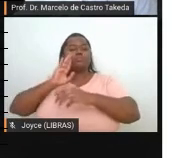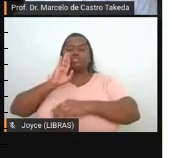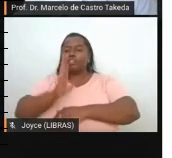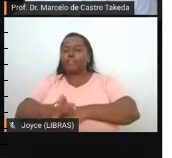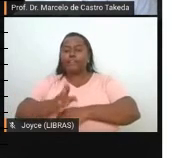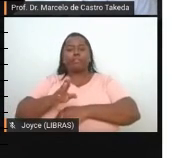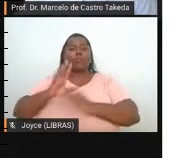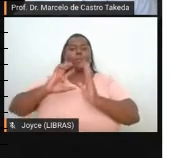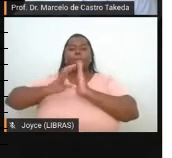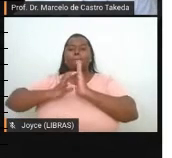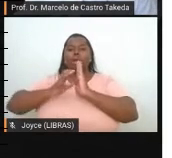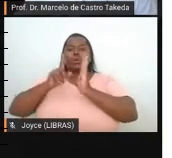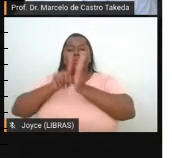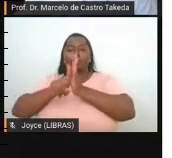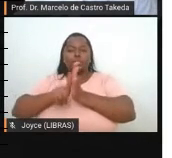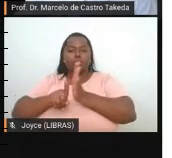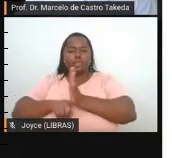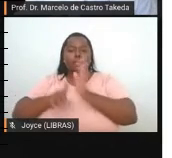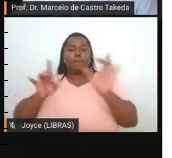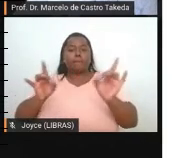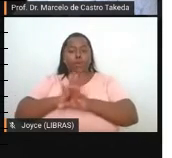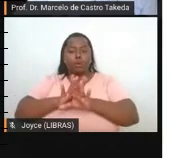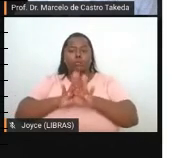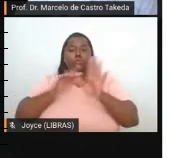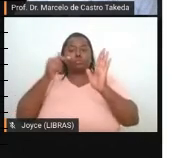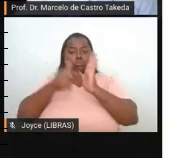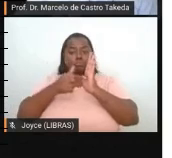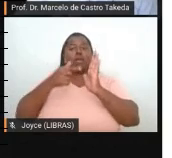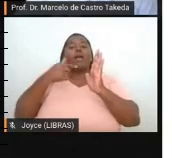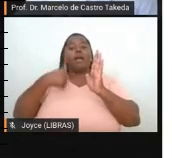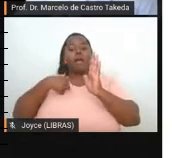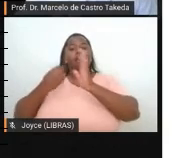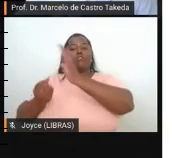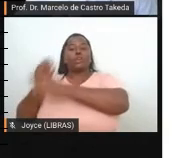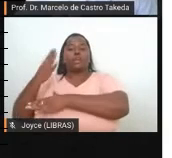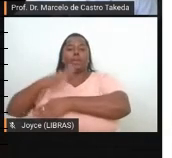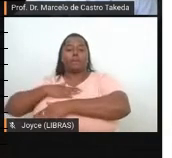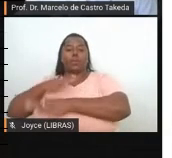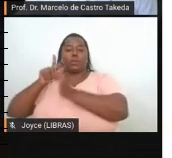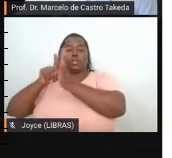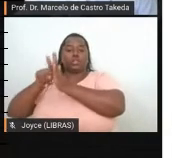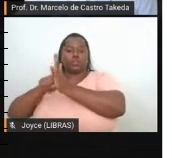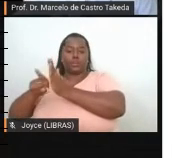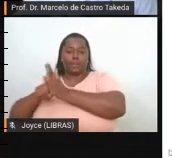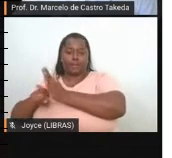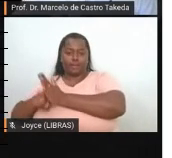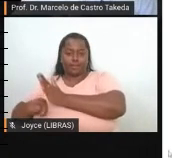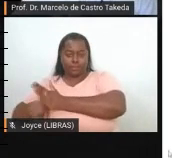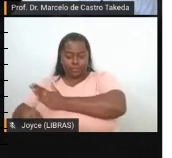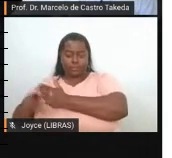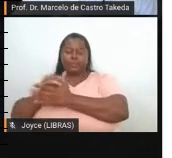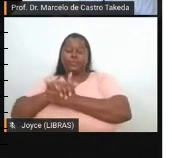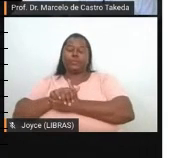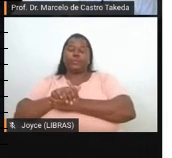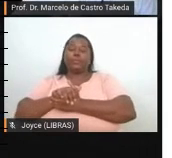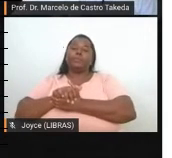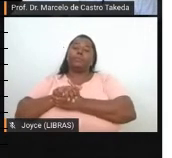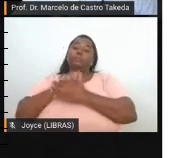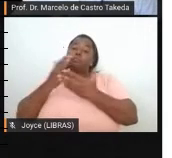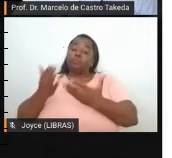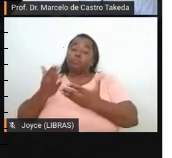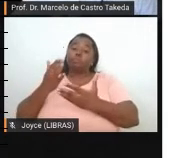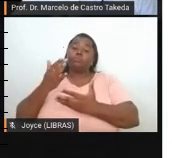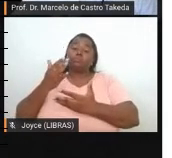depois do banco de questões estabelecido é que eu monto os questionários, tá? Nesse caso,